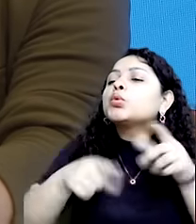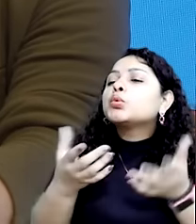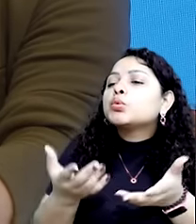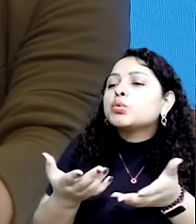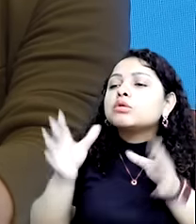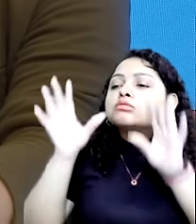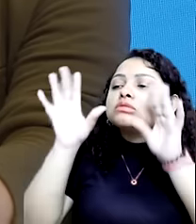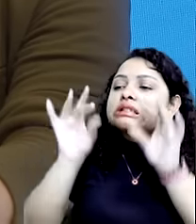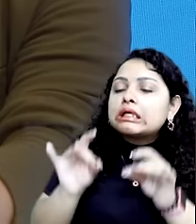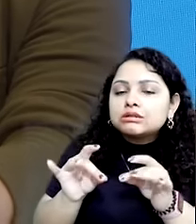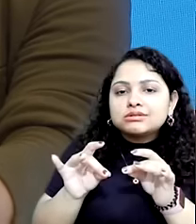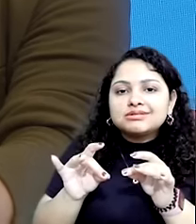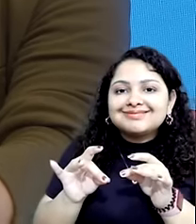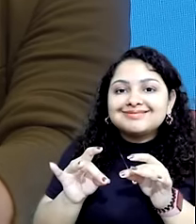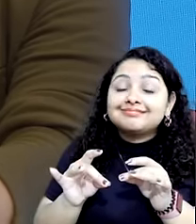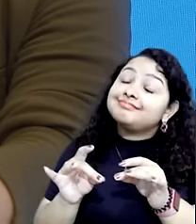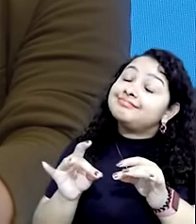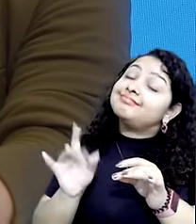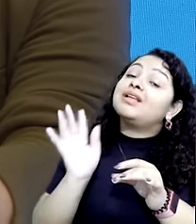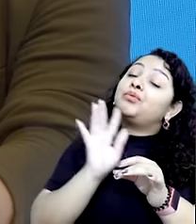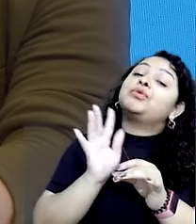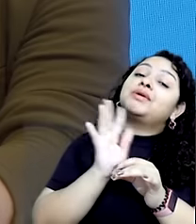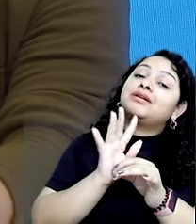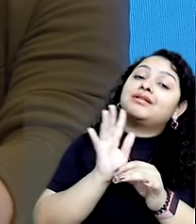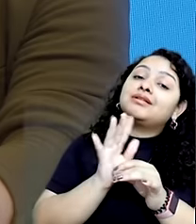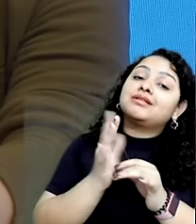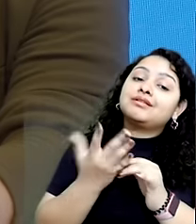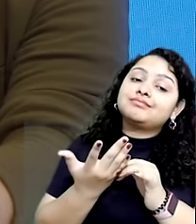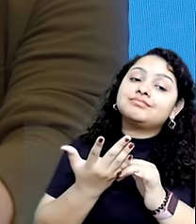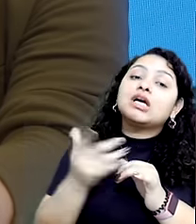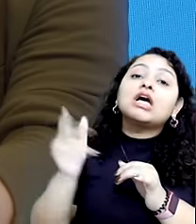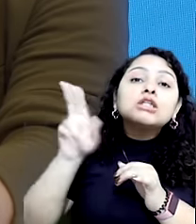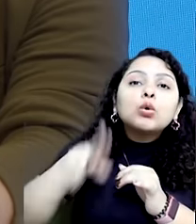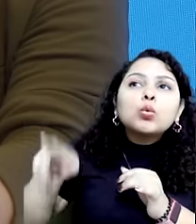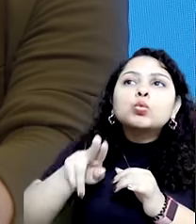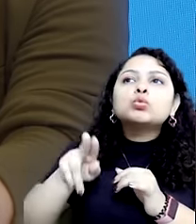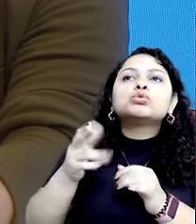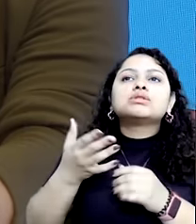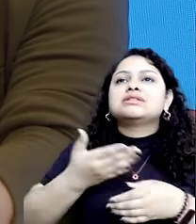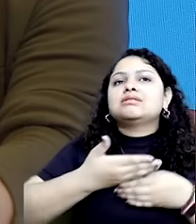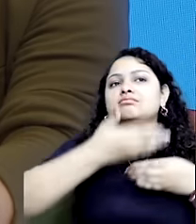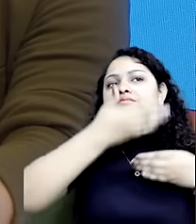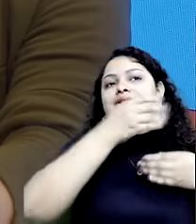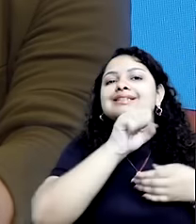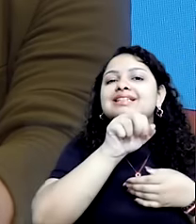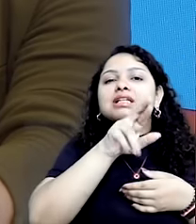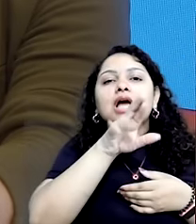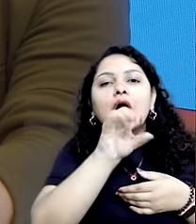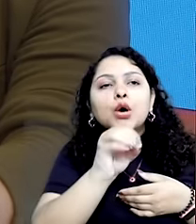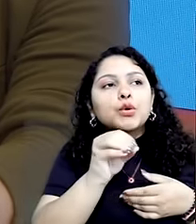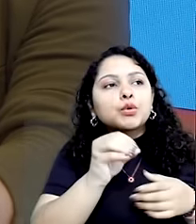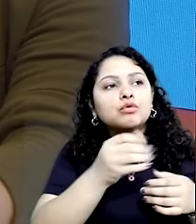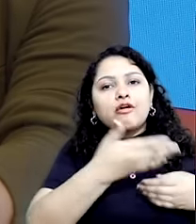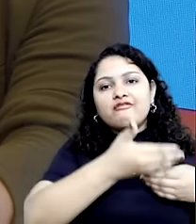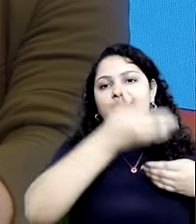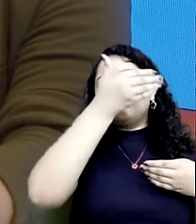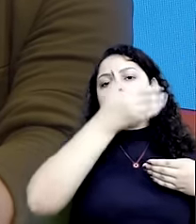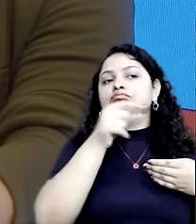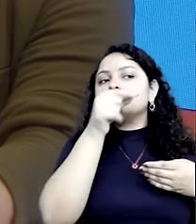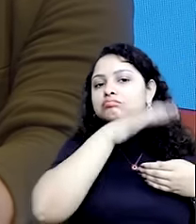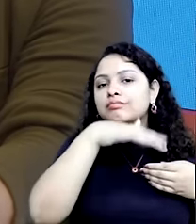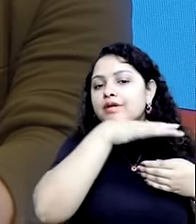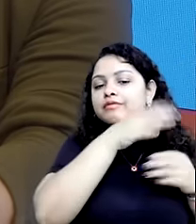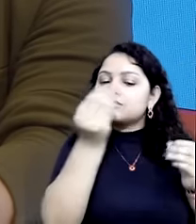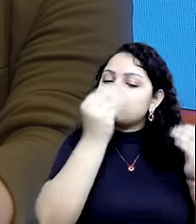detalhes então eu eu acho muito bacana isso que eu falo ó Então usa cenário compõe quando você tá numa outra fase de